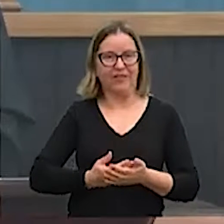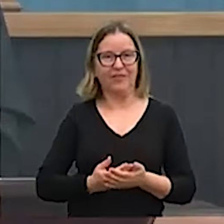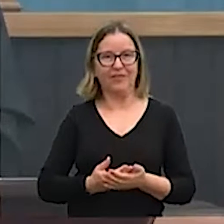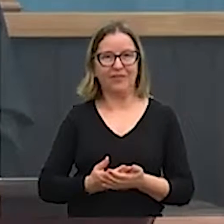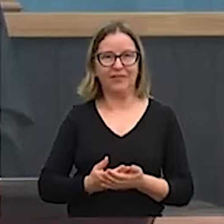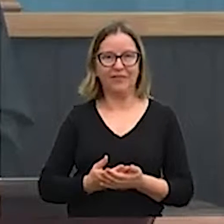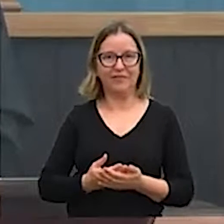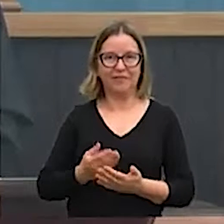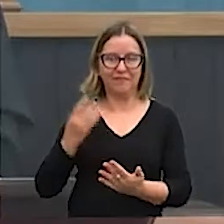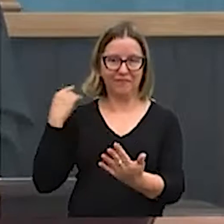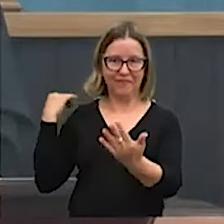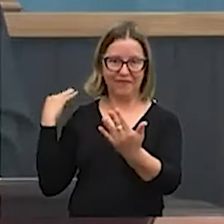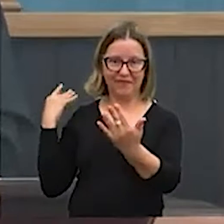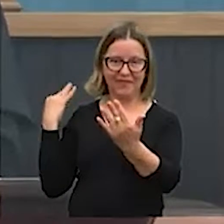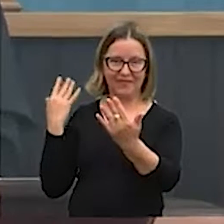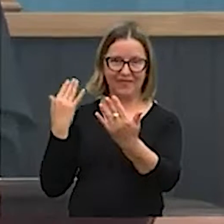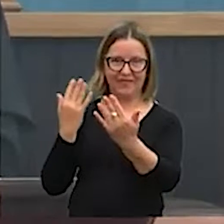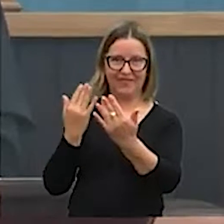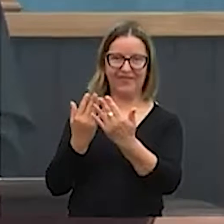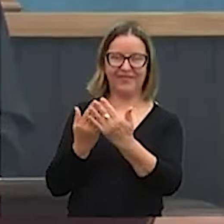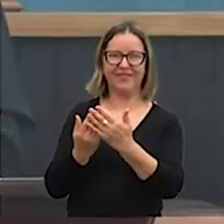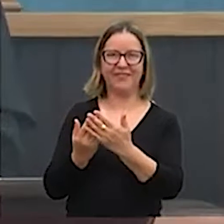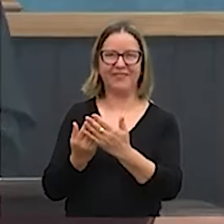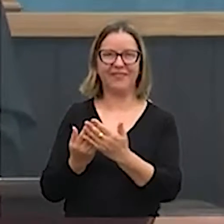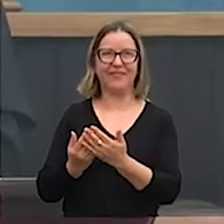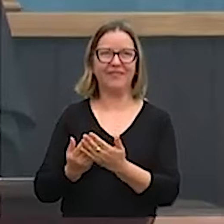aqui ao longo de